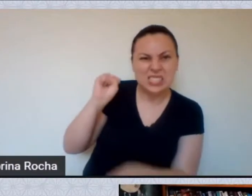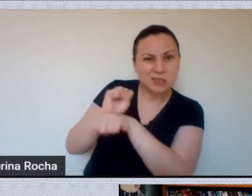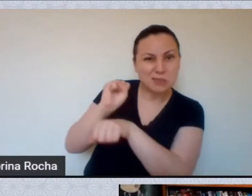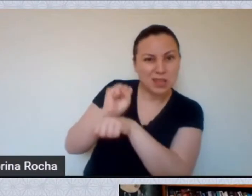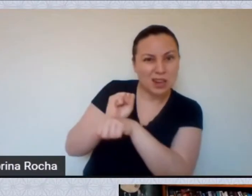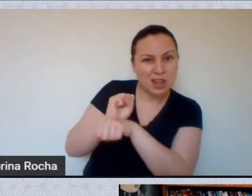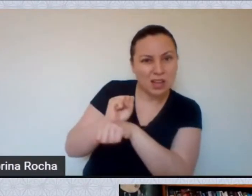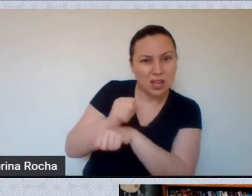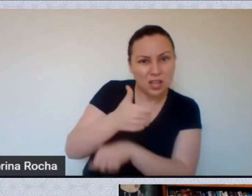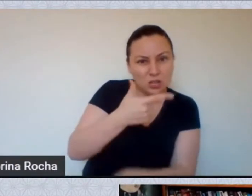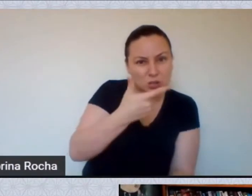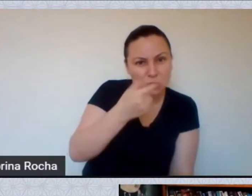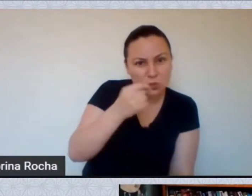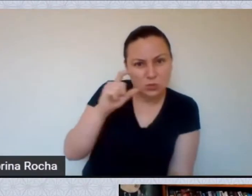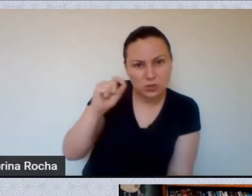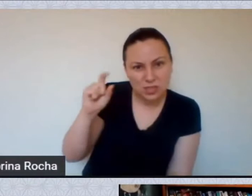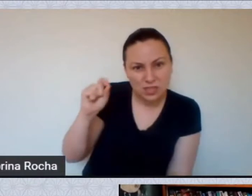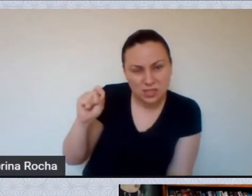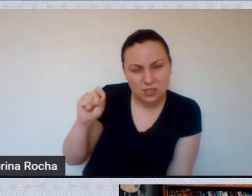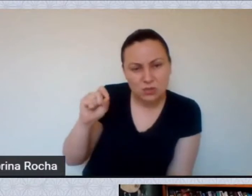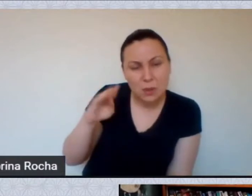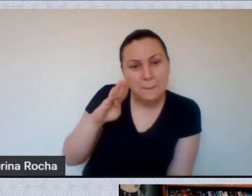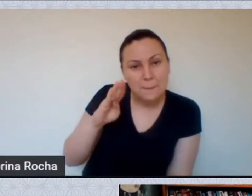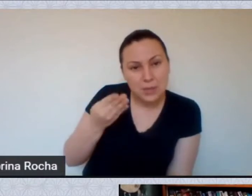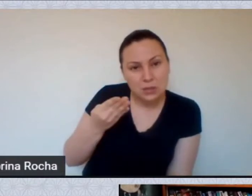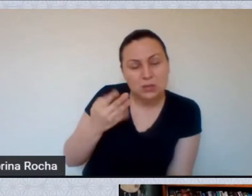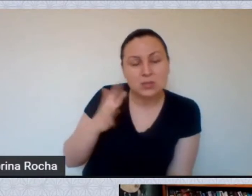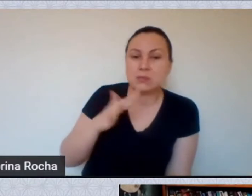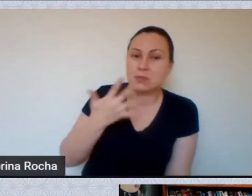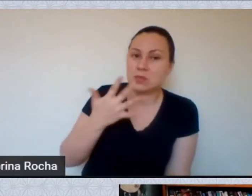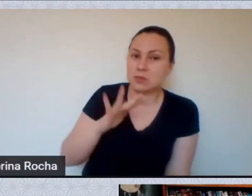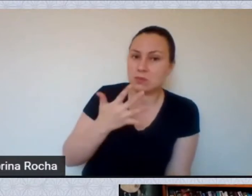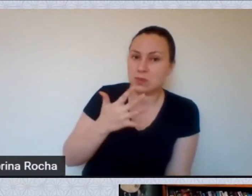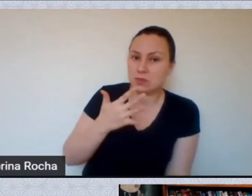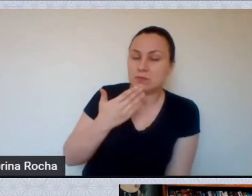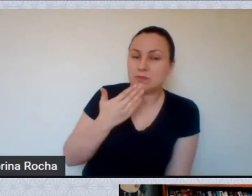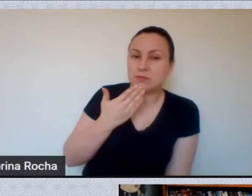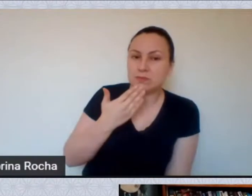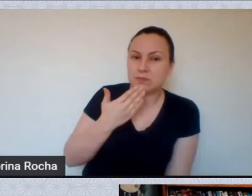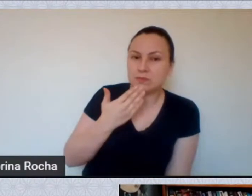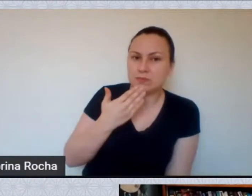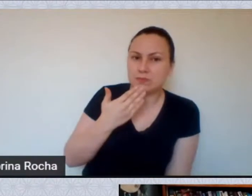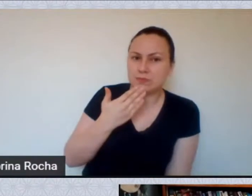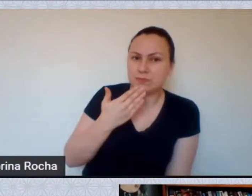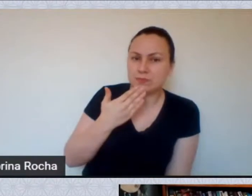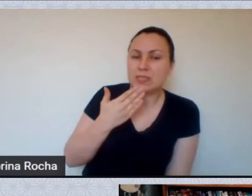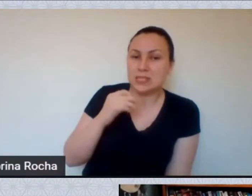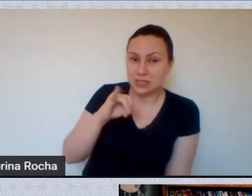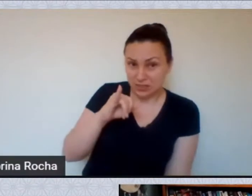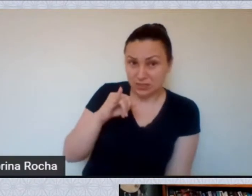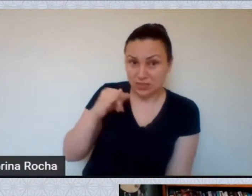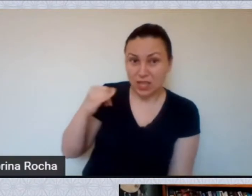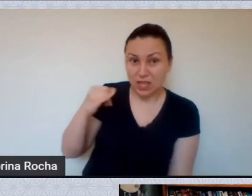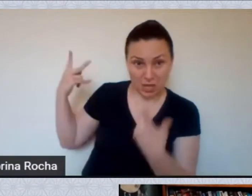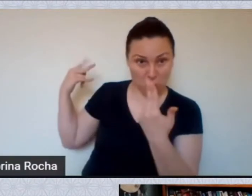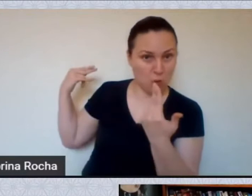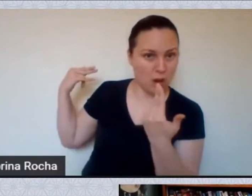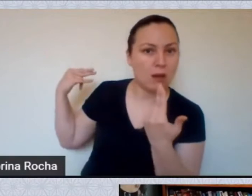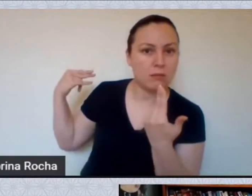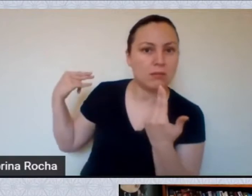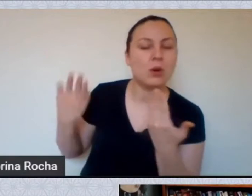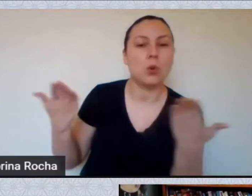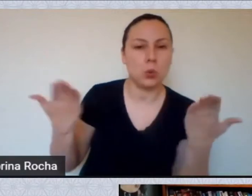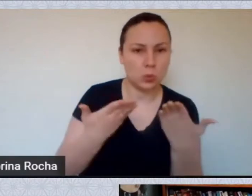200 milhões de mortos por causa da Covid-19. É uma coisa, assim,